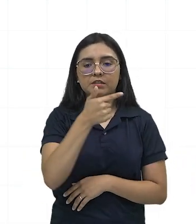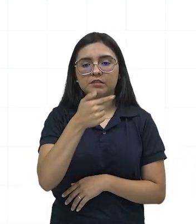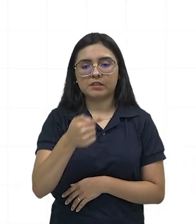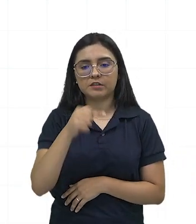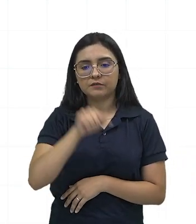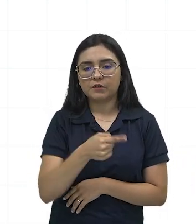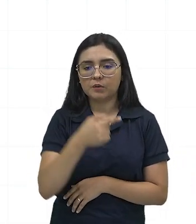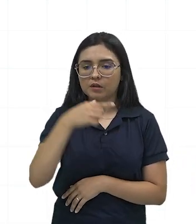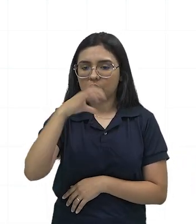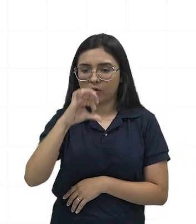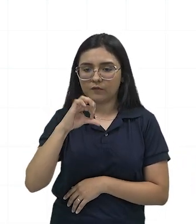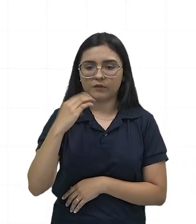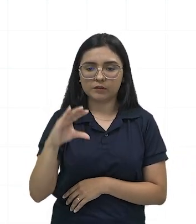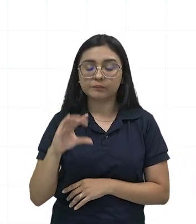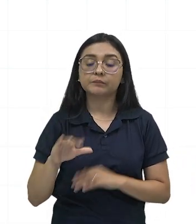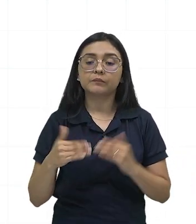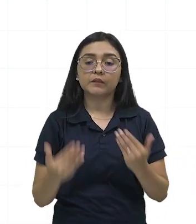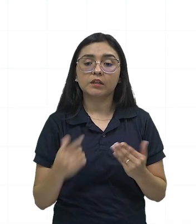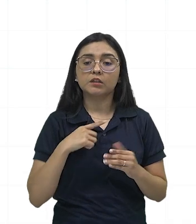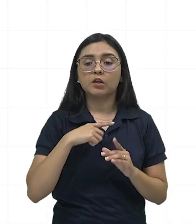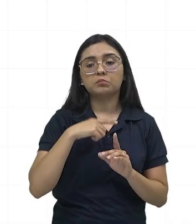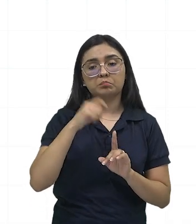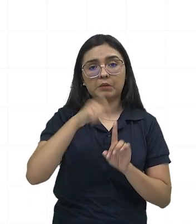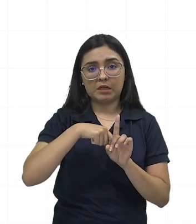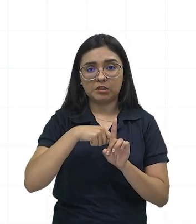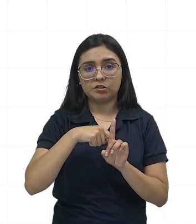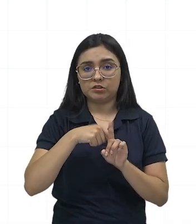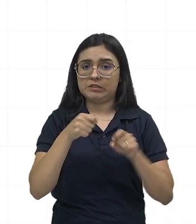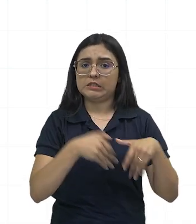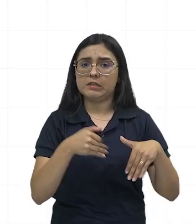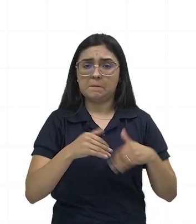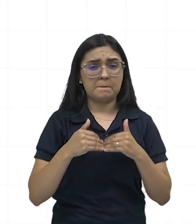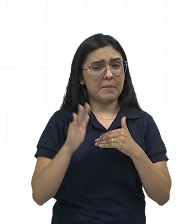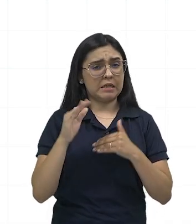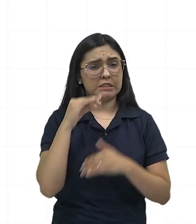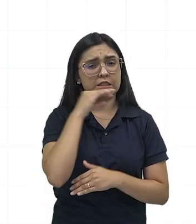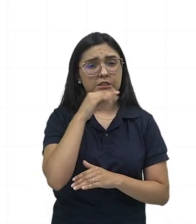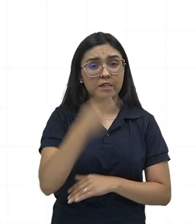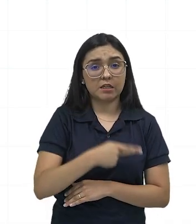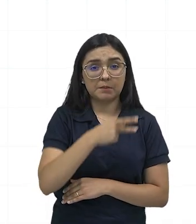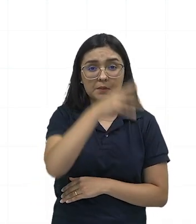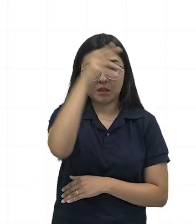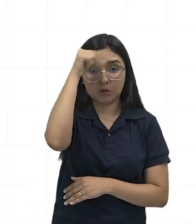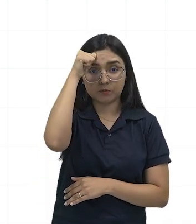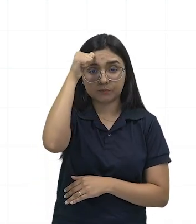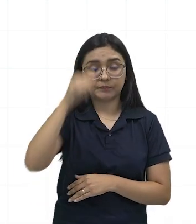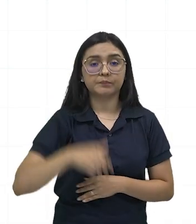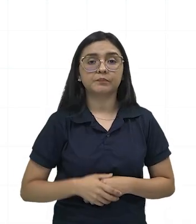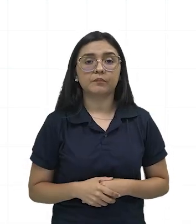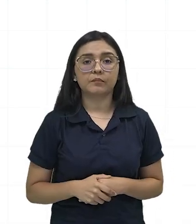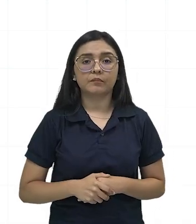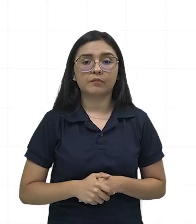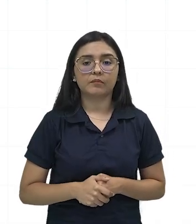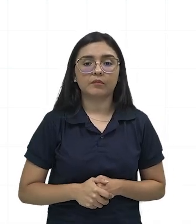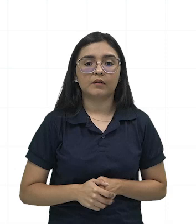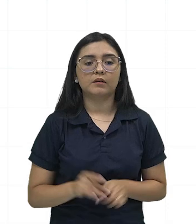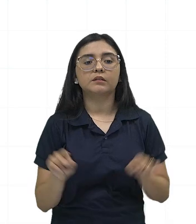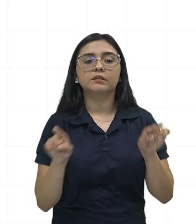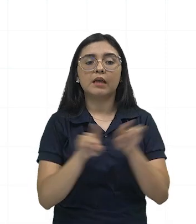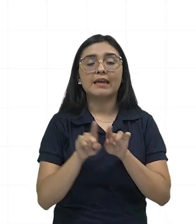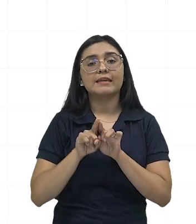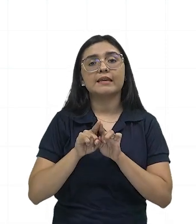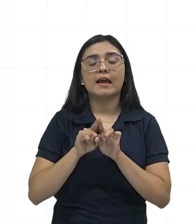27,9 graus Celsius. Então, setembro normalmente é o mês mais quente em Manaus. E a